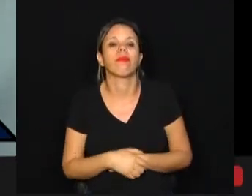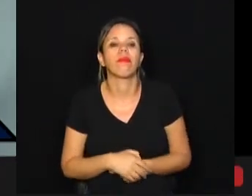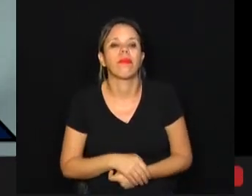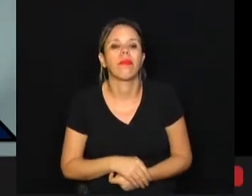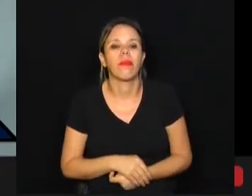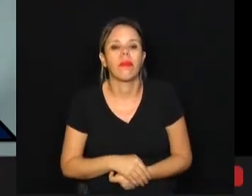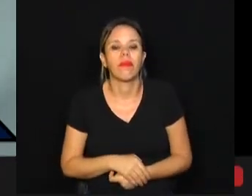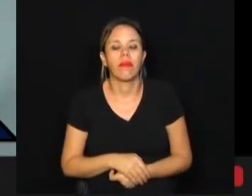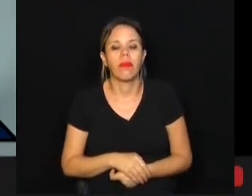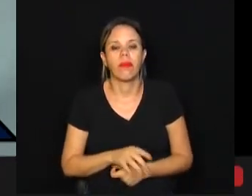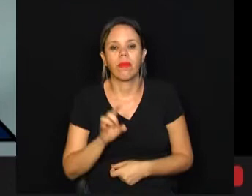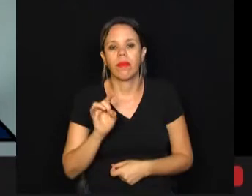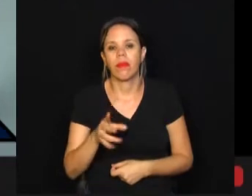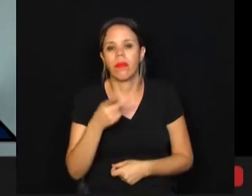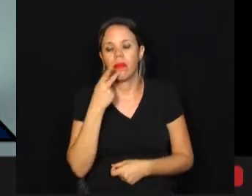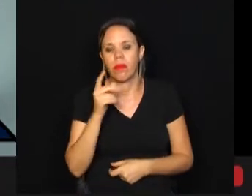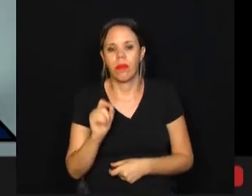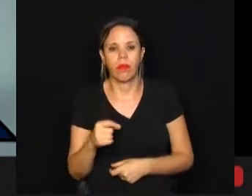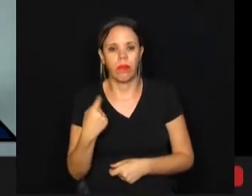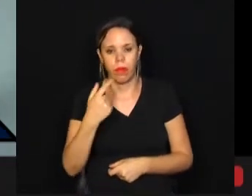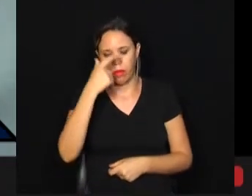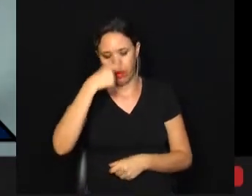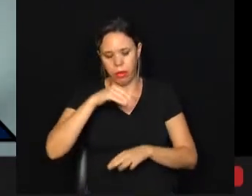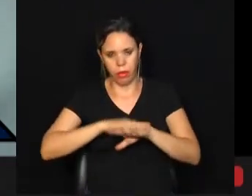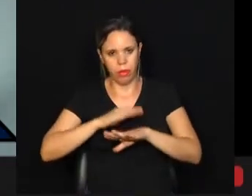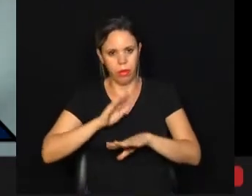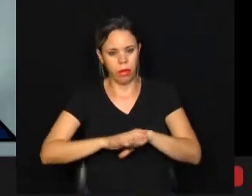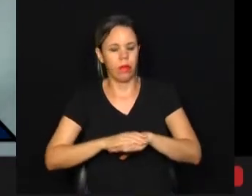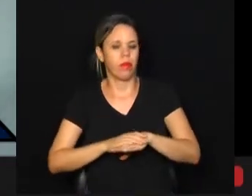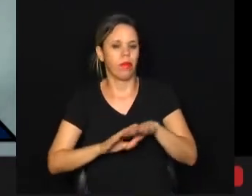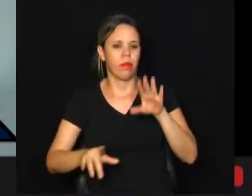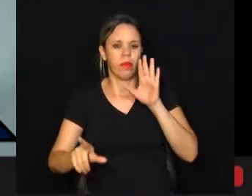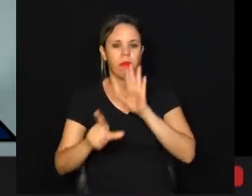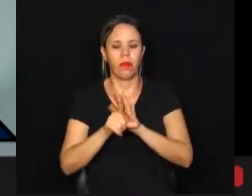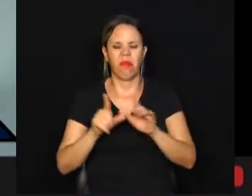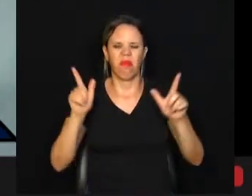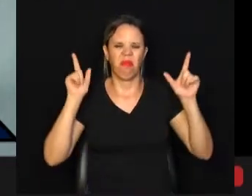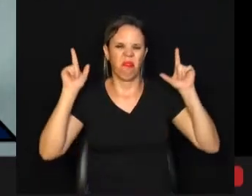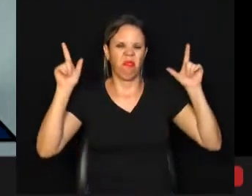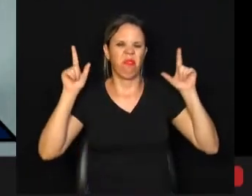mas apenas dizer o seguinte, né, eu sou autor da Lei do Pancadão, e a Lei do